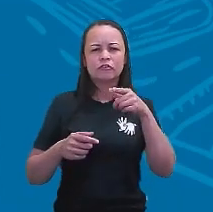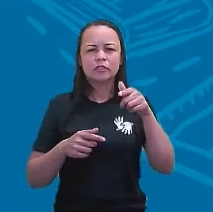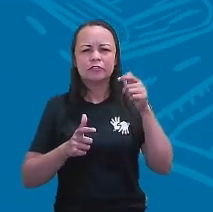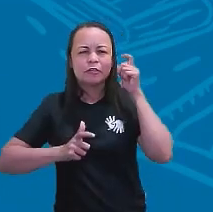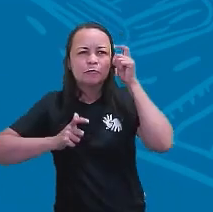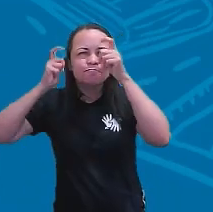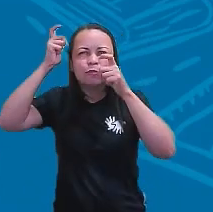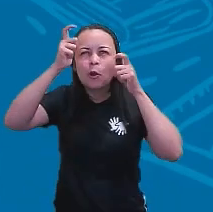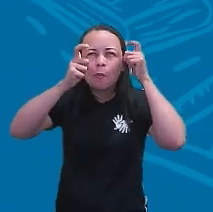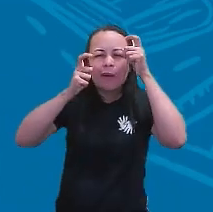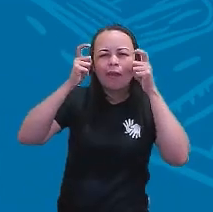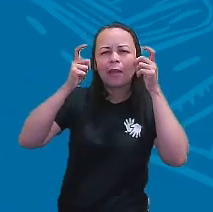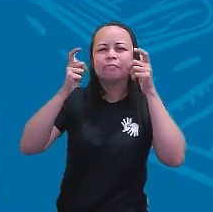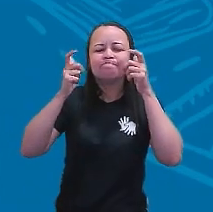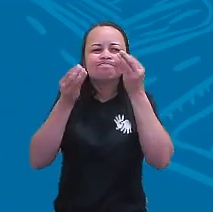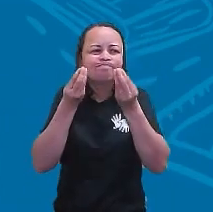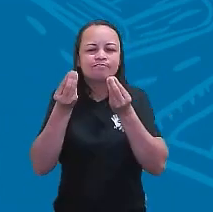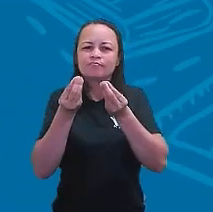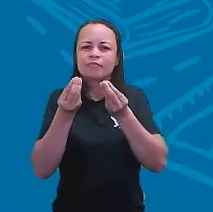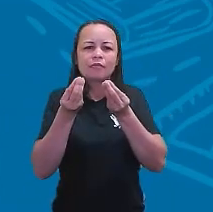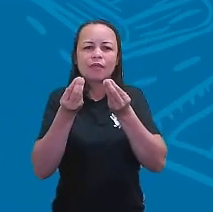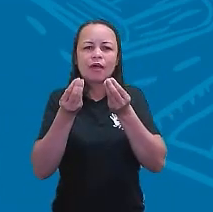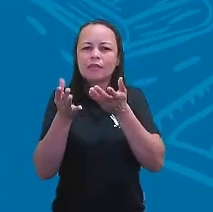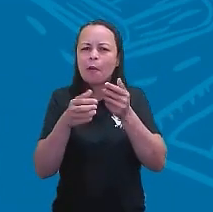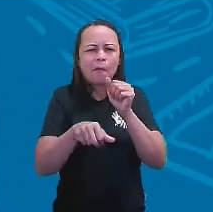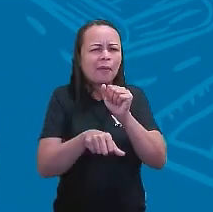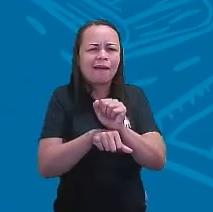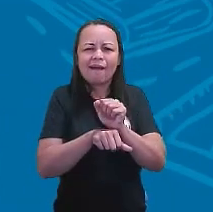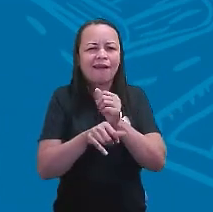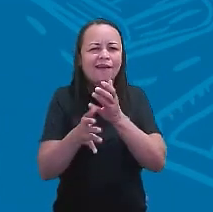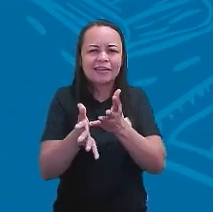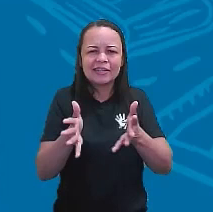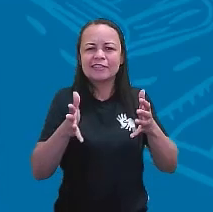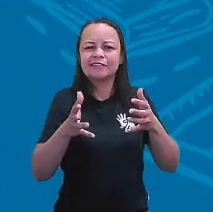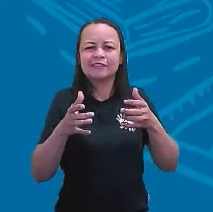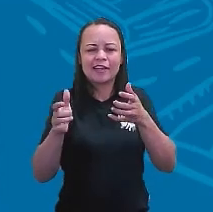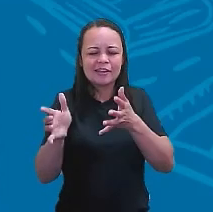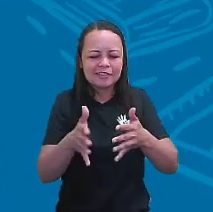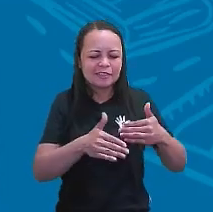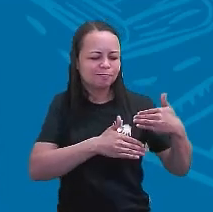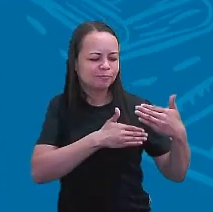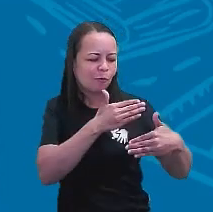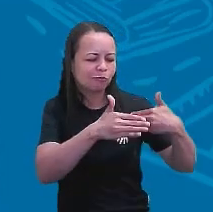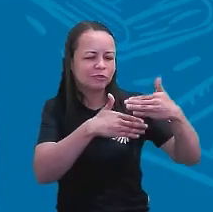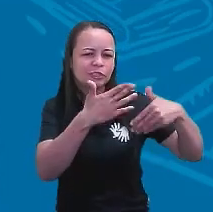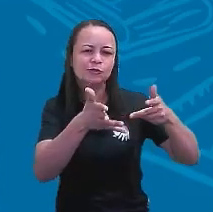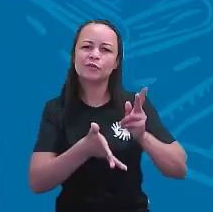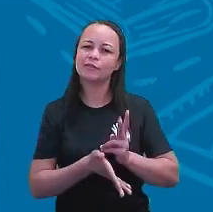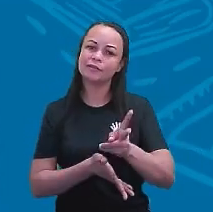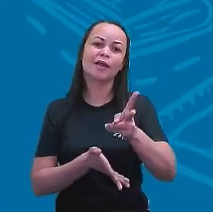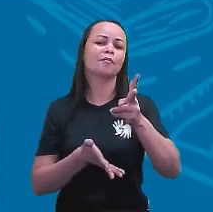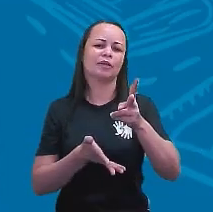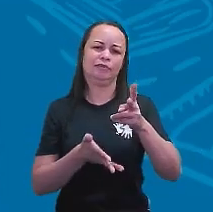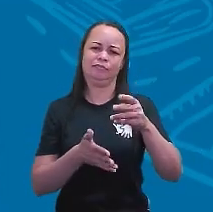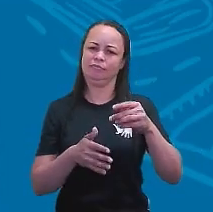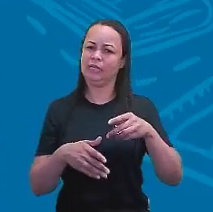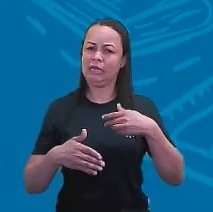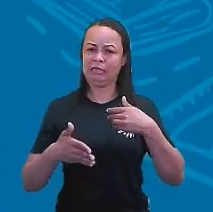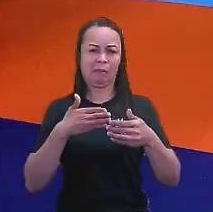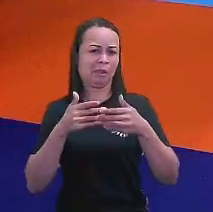dance na chuva. Gente, Osman Lins, ele deixa também isso para você. Independente do que estiver